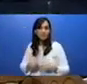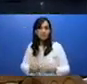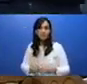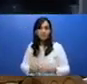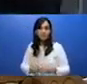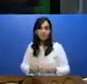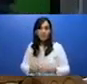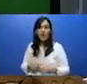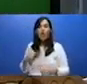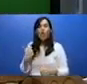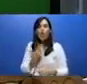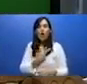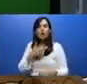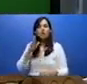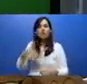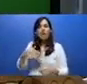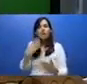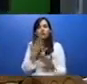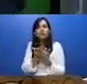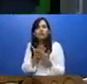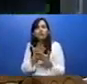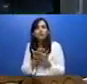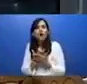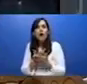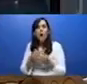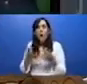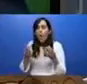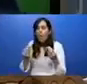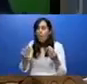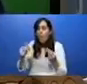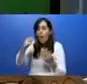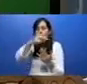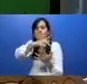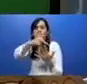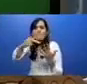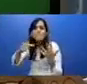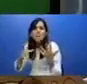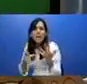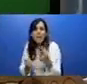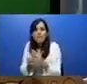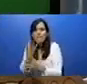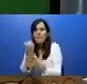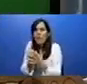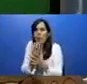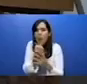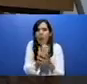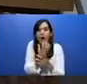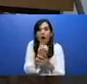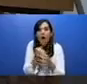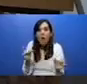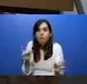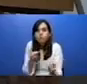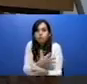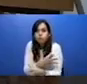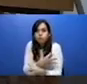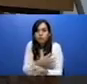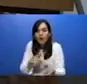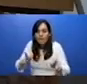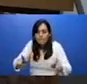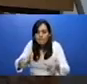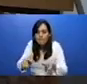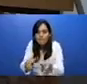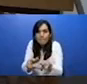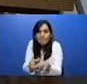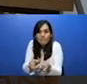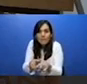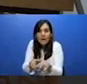nós estudamos que muitas espécies de plantas foram extintas, deixaram de existir por